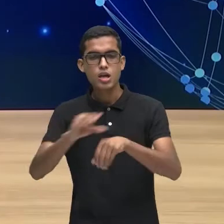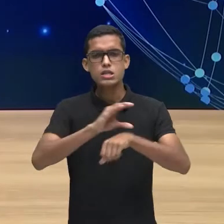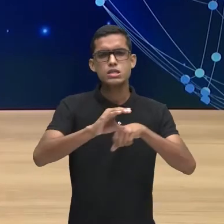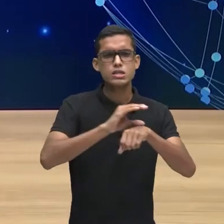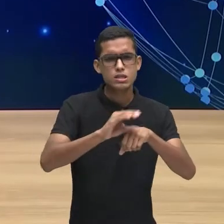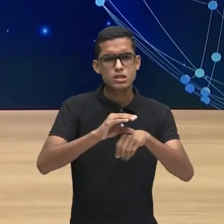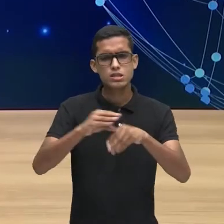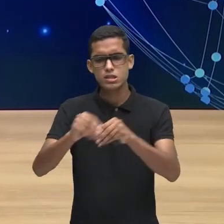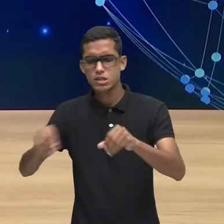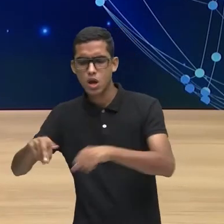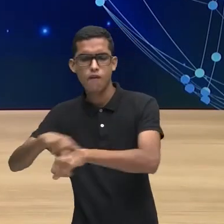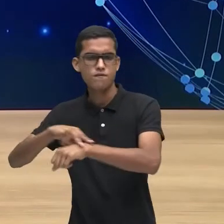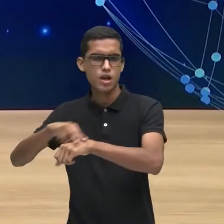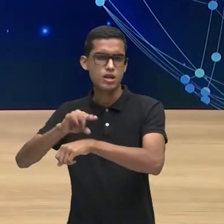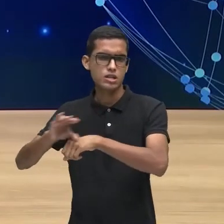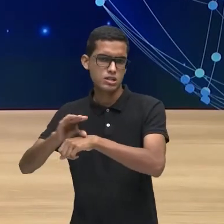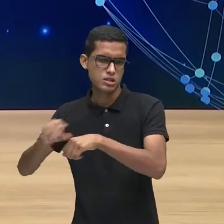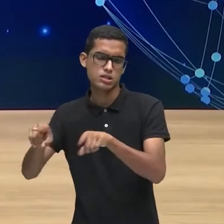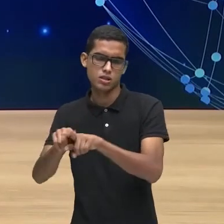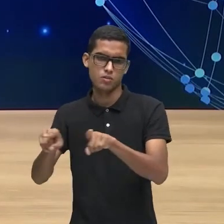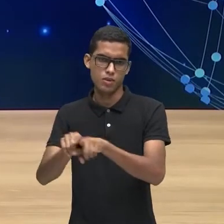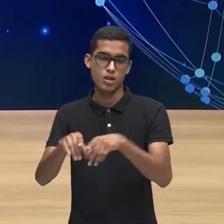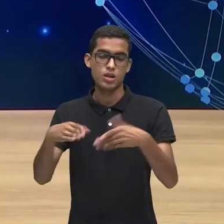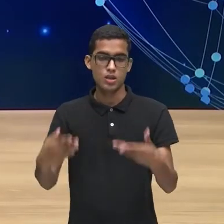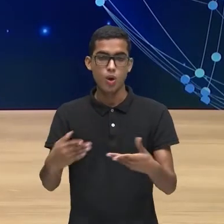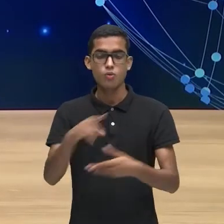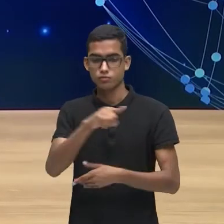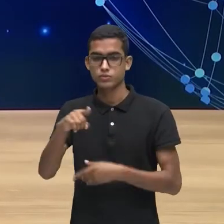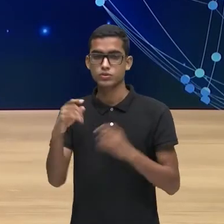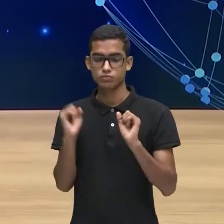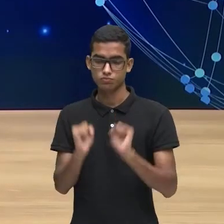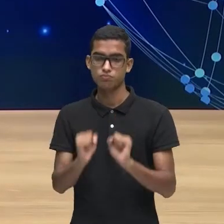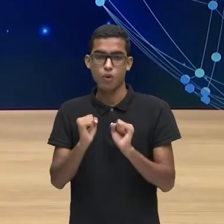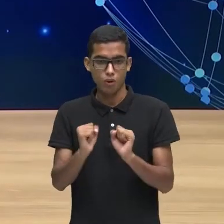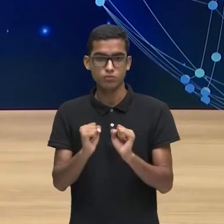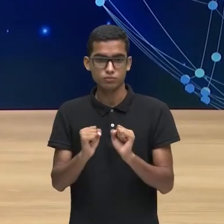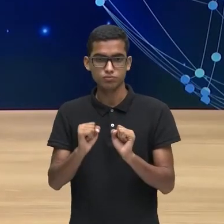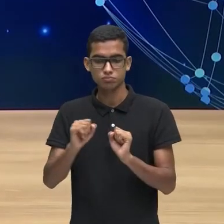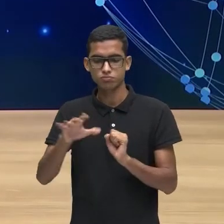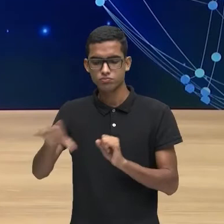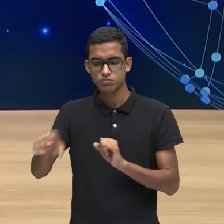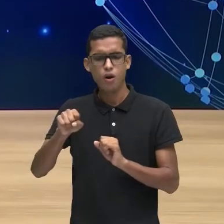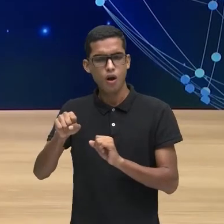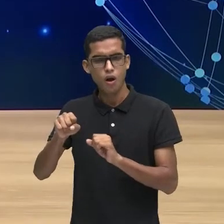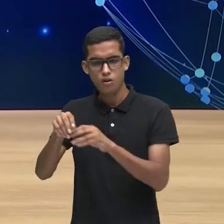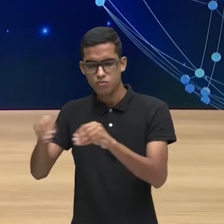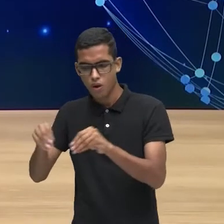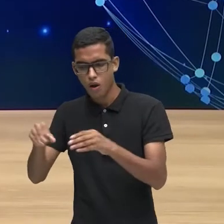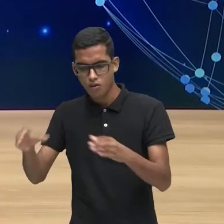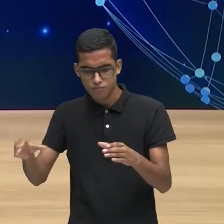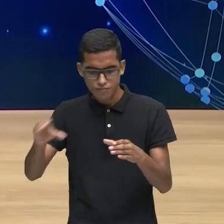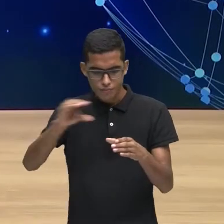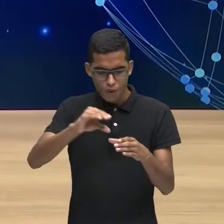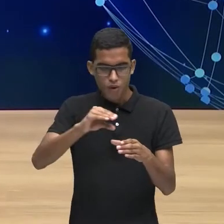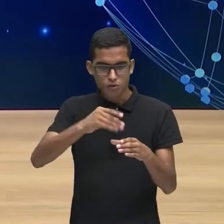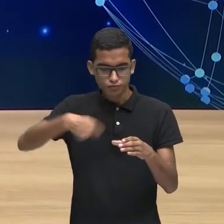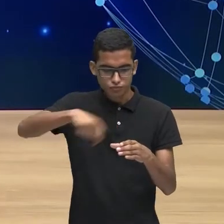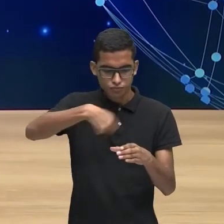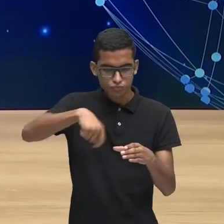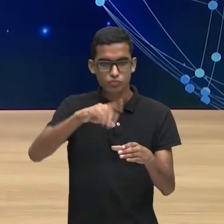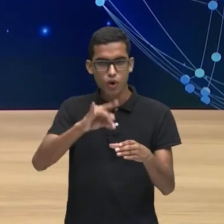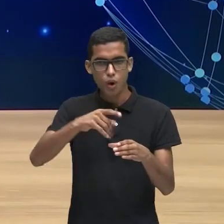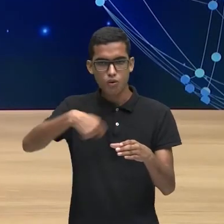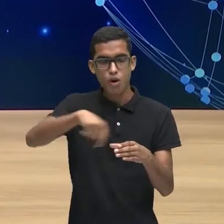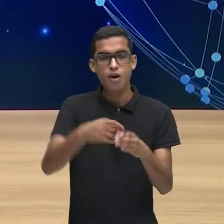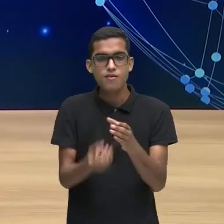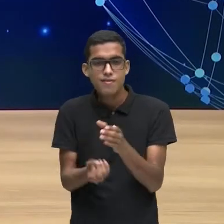cinzas, esverdeadas. Então, você pode pegar também um pouquinho de terra, colocar cola e fazer sua